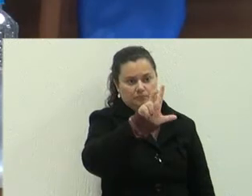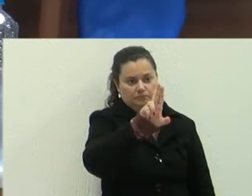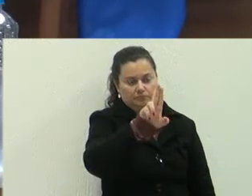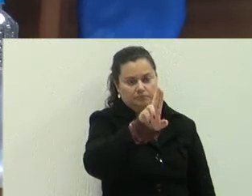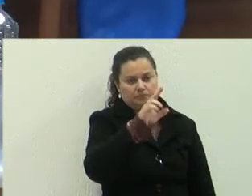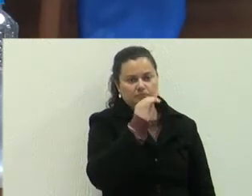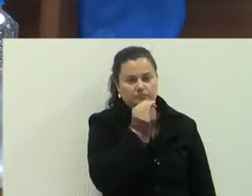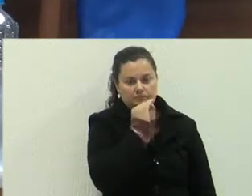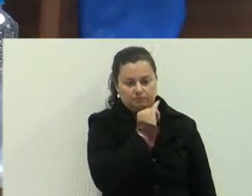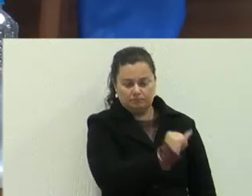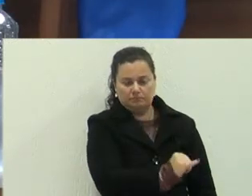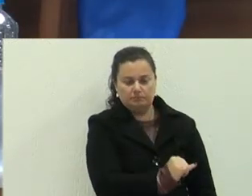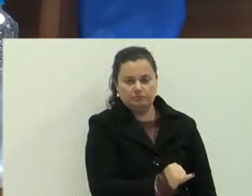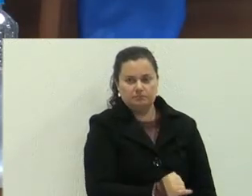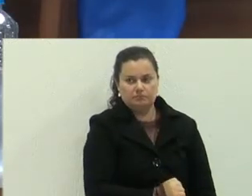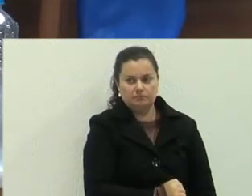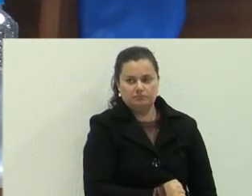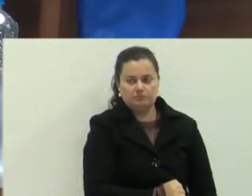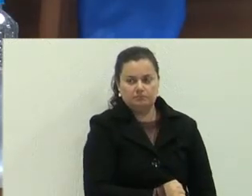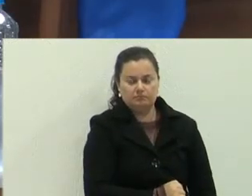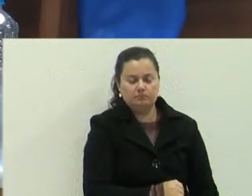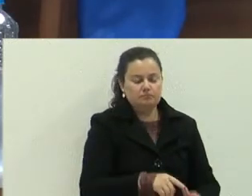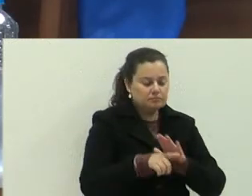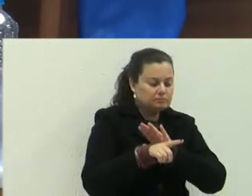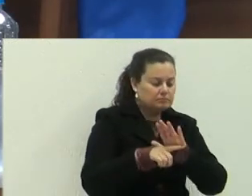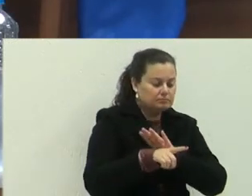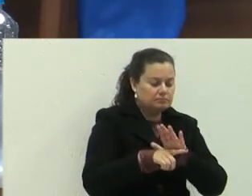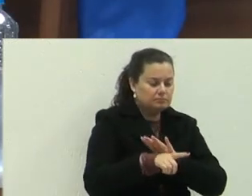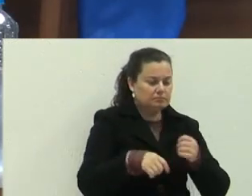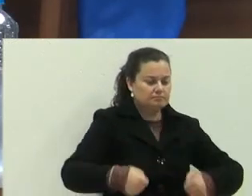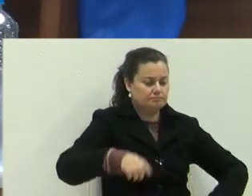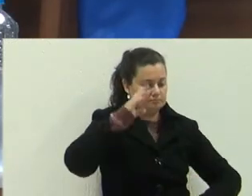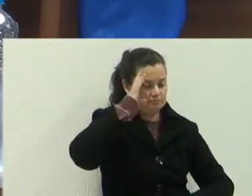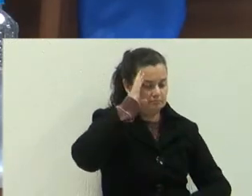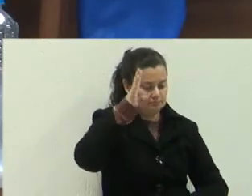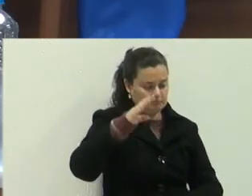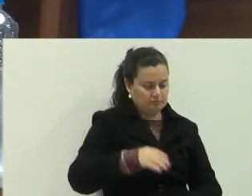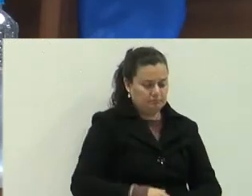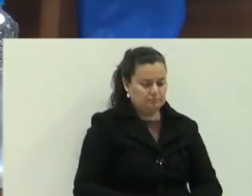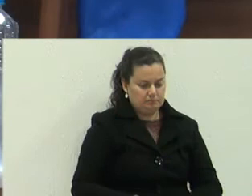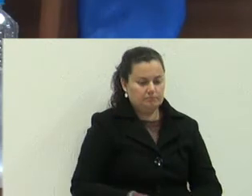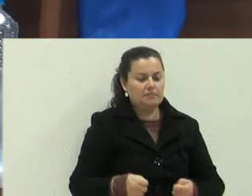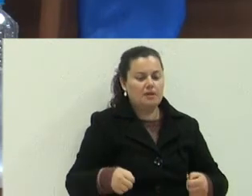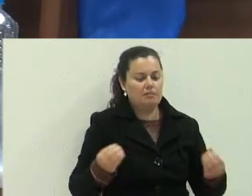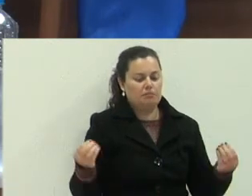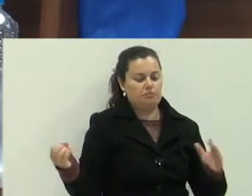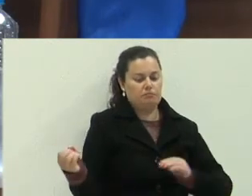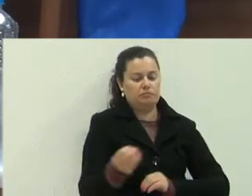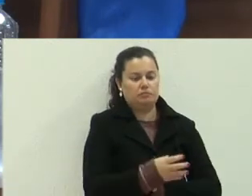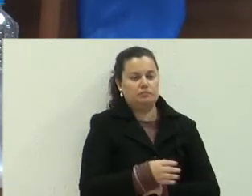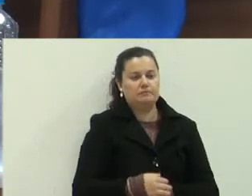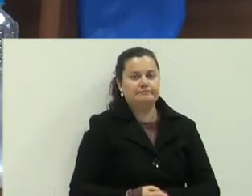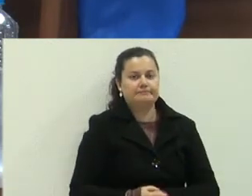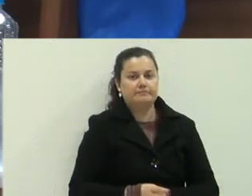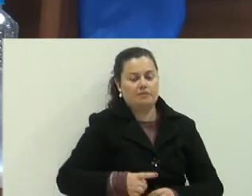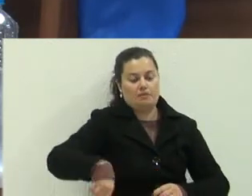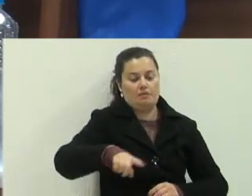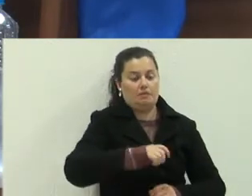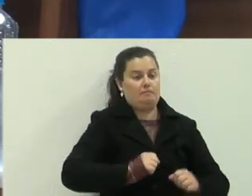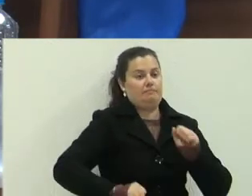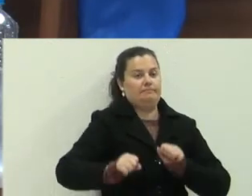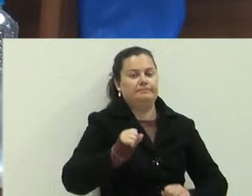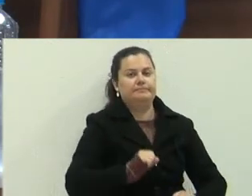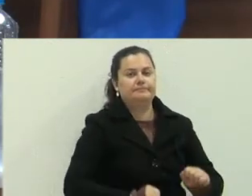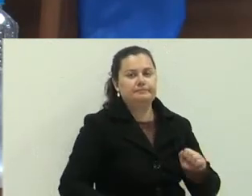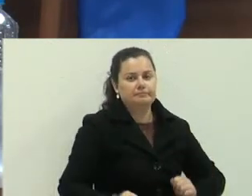Bittencourt. Solicita as análises necessárias acerca da criação de uma campanha municipal